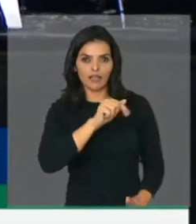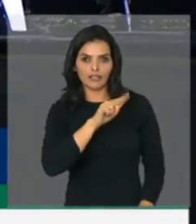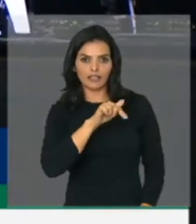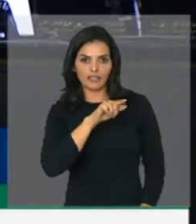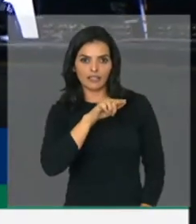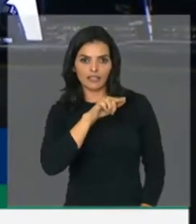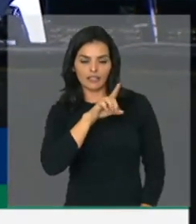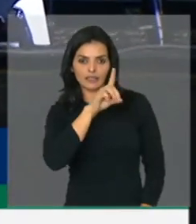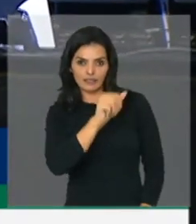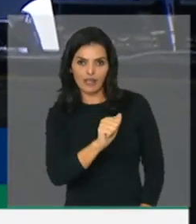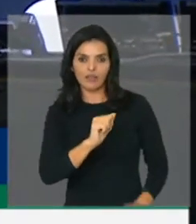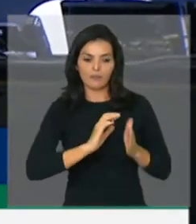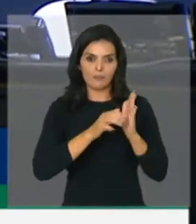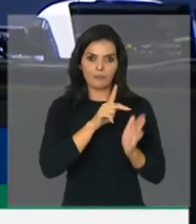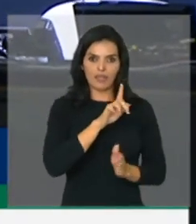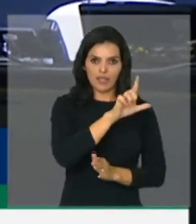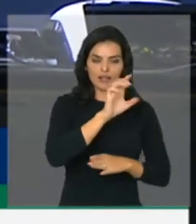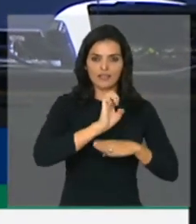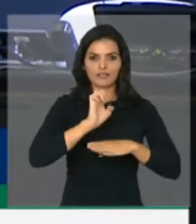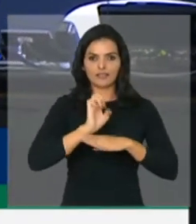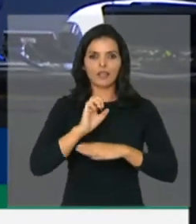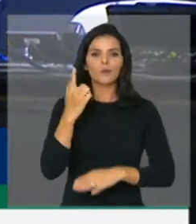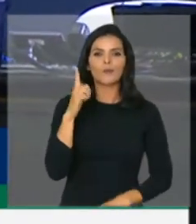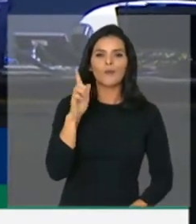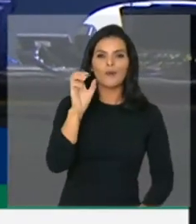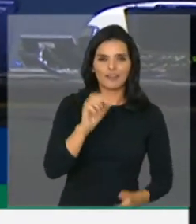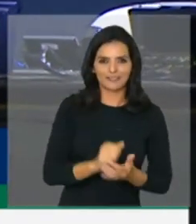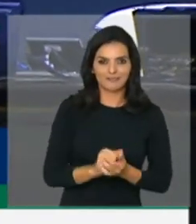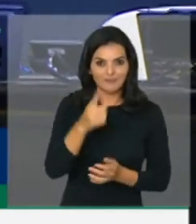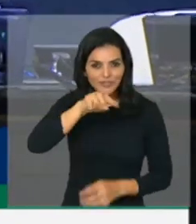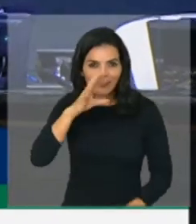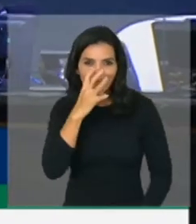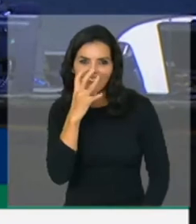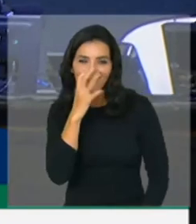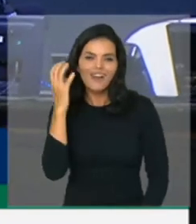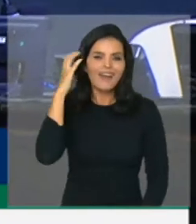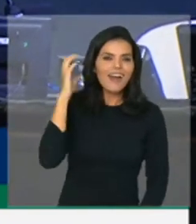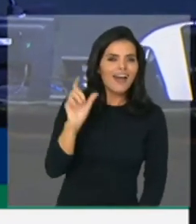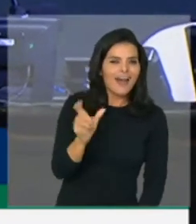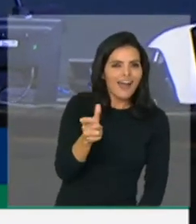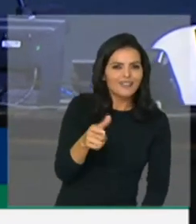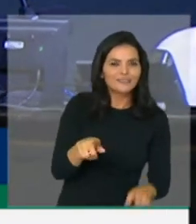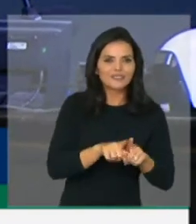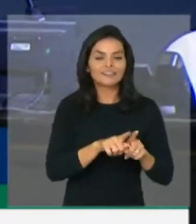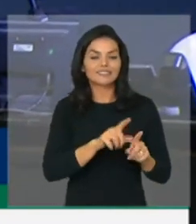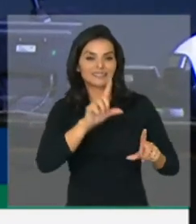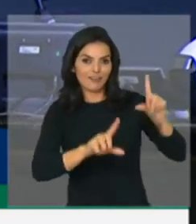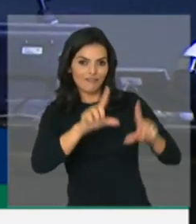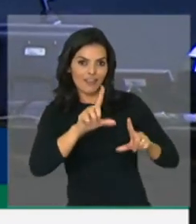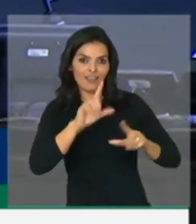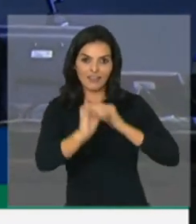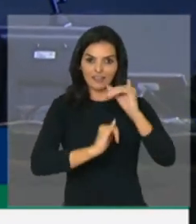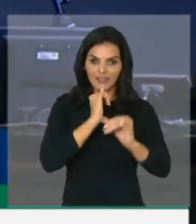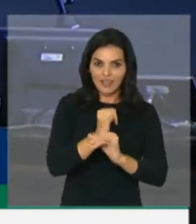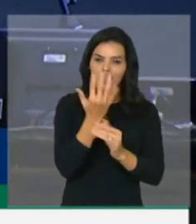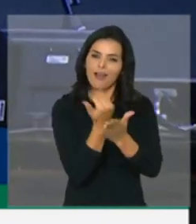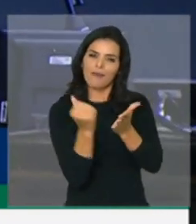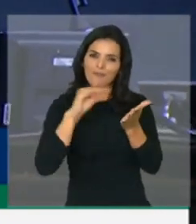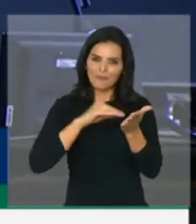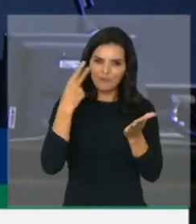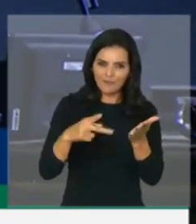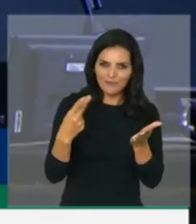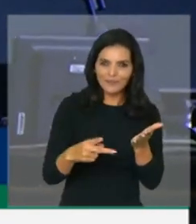Mofato, do PL do Estado de Goiás. Lembra você que está nos acompanhando pela rádio, pela TV Câmara e também pela internet, nos nossos aplicativos,